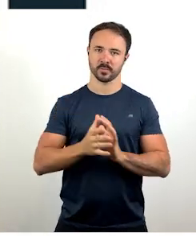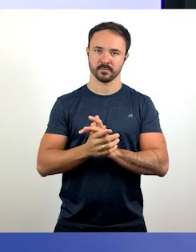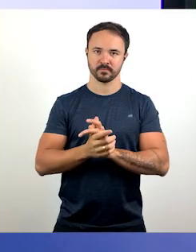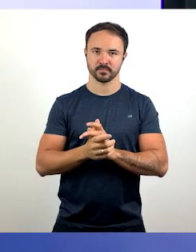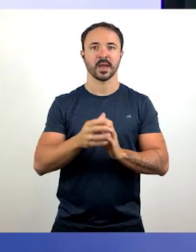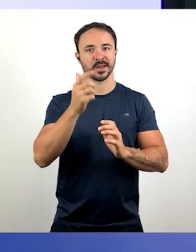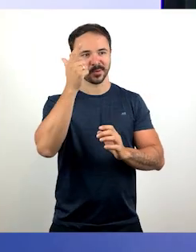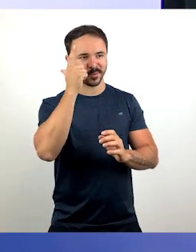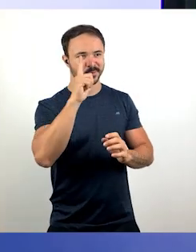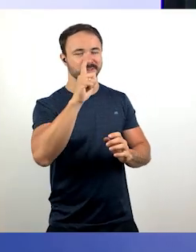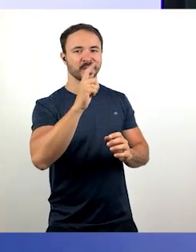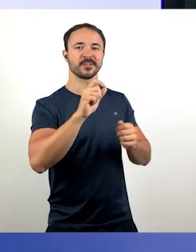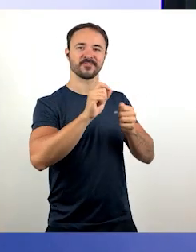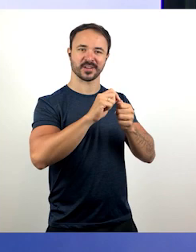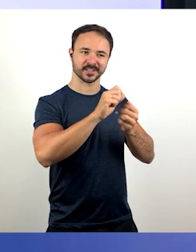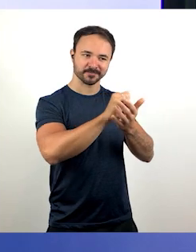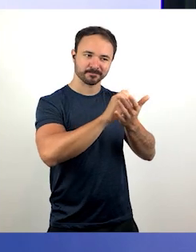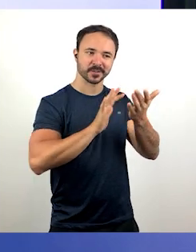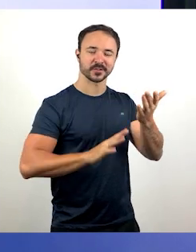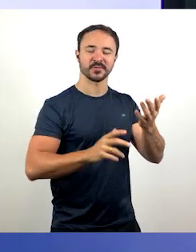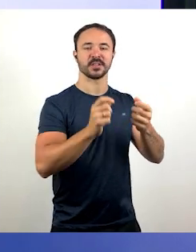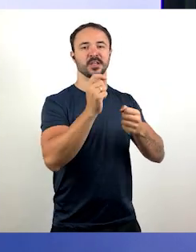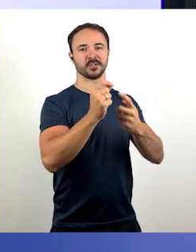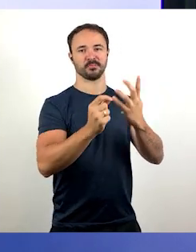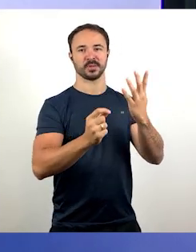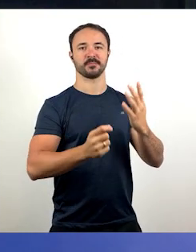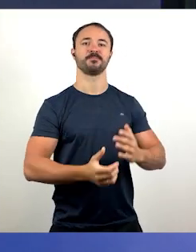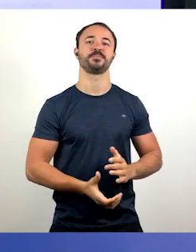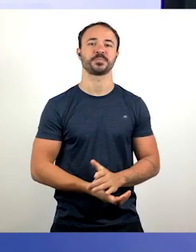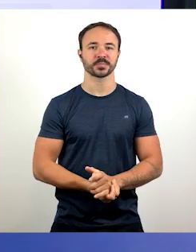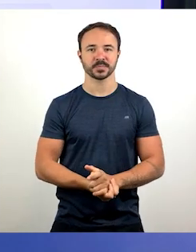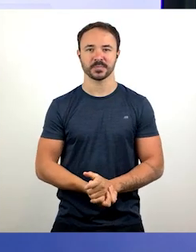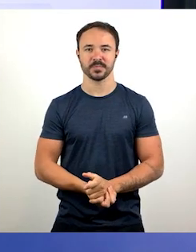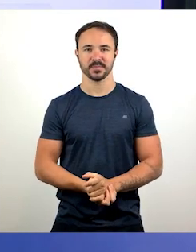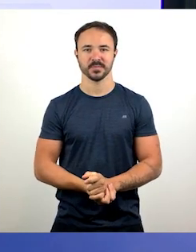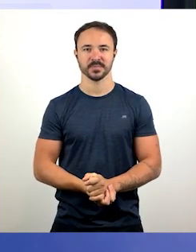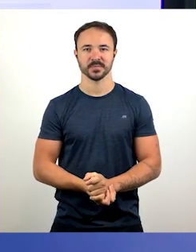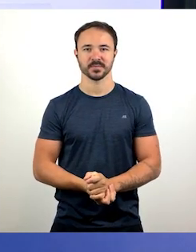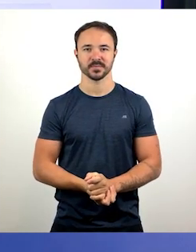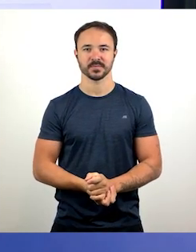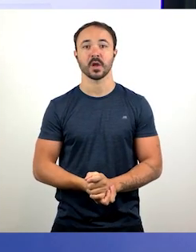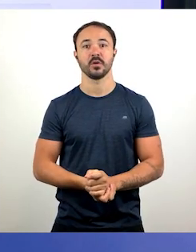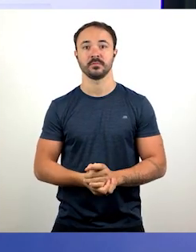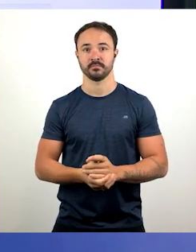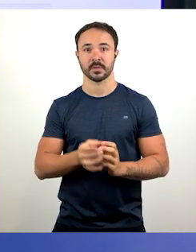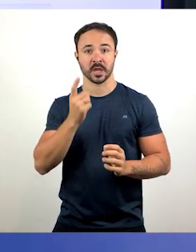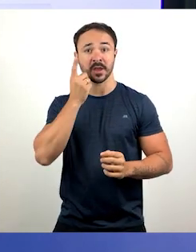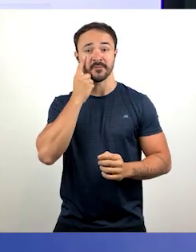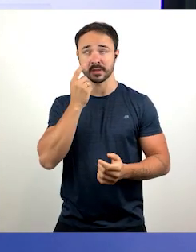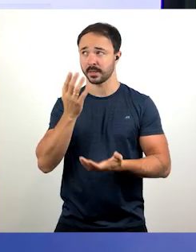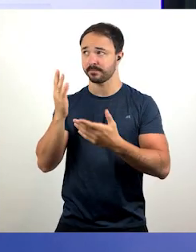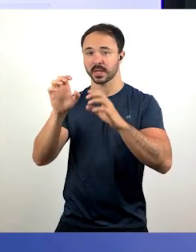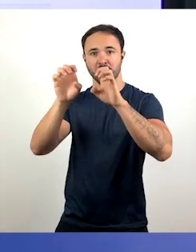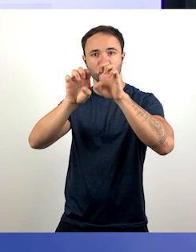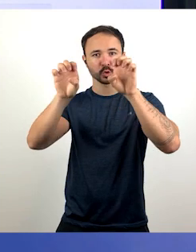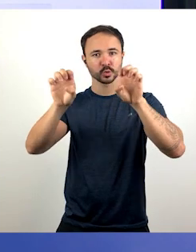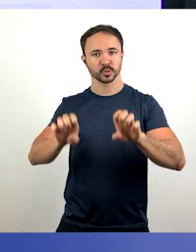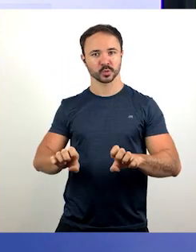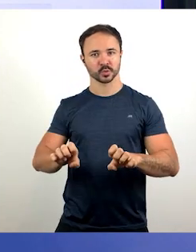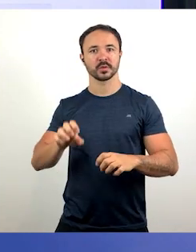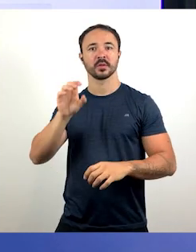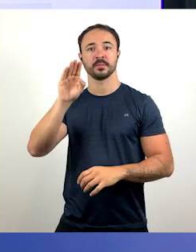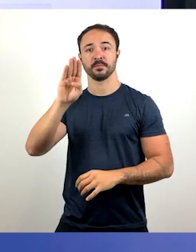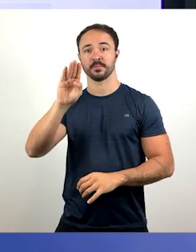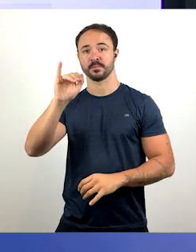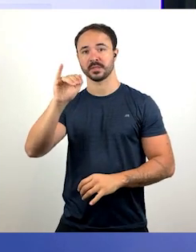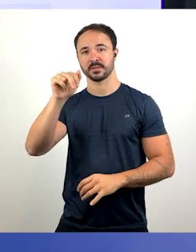suas tarefas. Um código binário, ele tem essa estrutura. Aqui é uma linha de